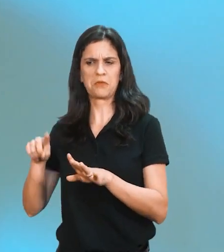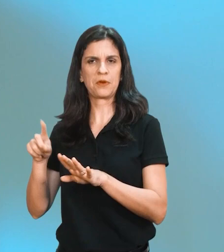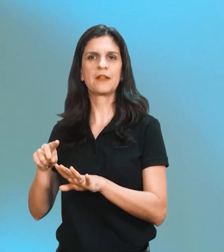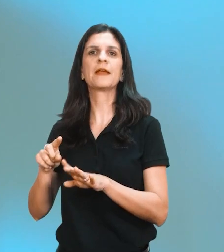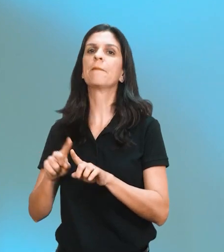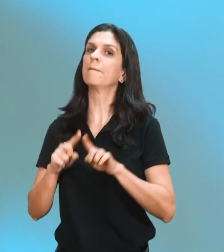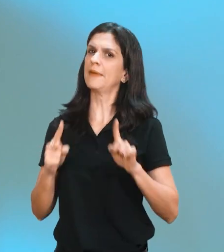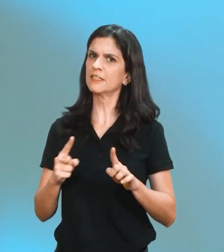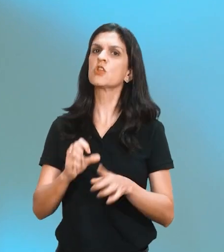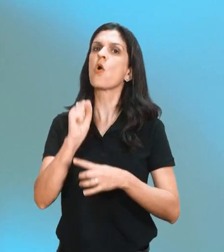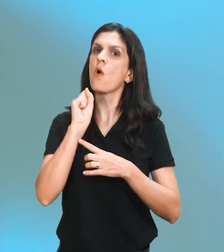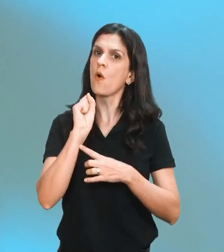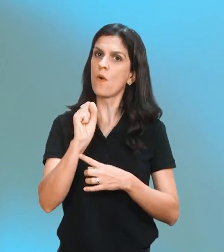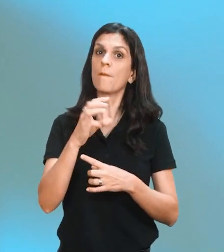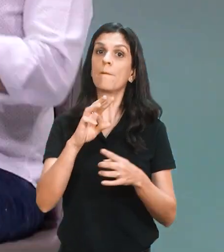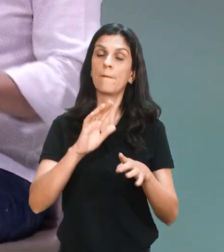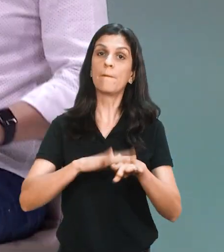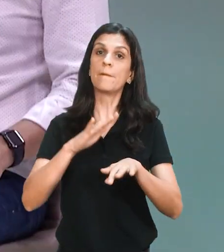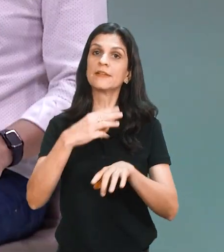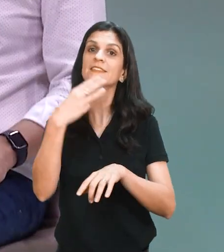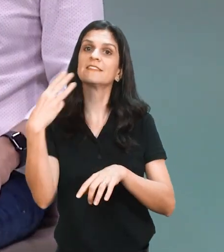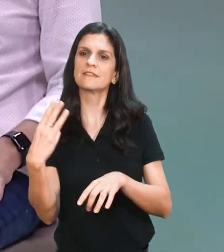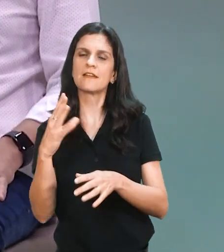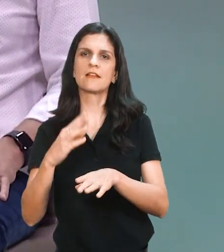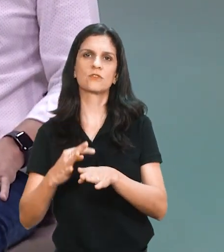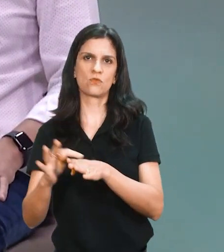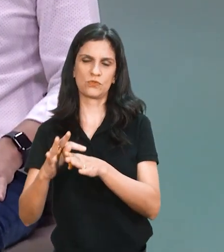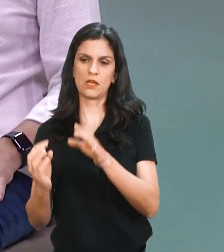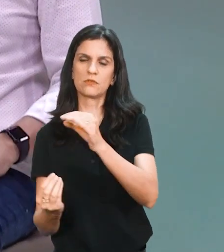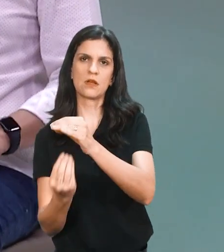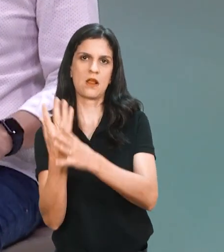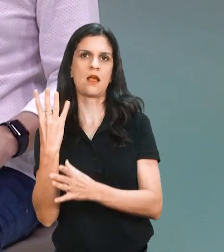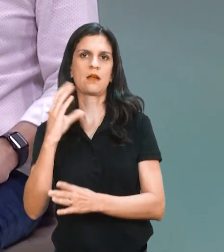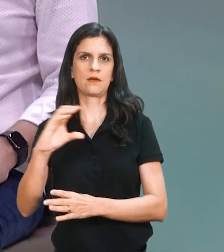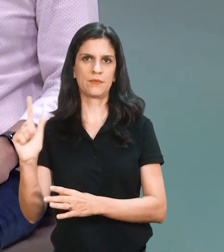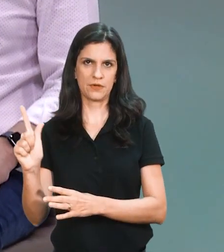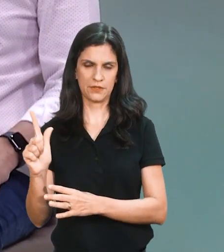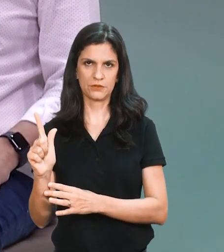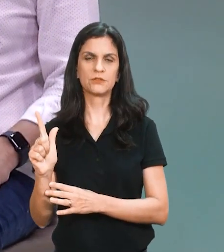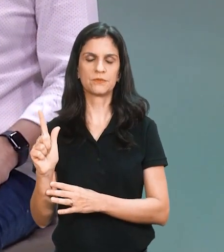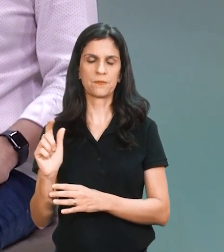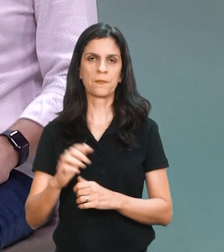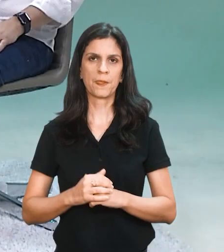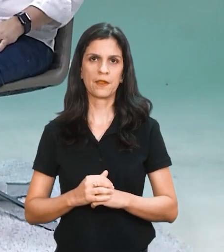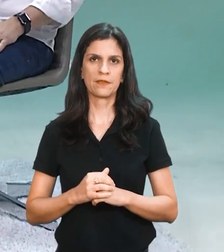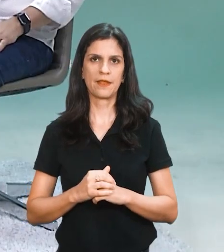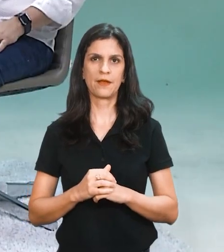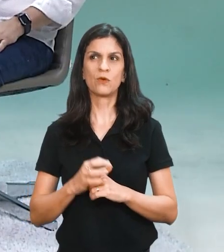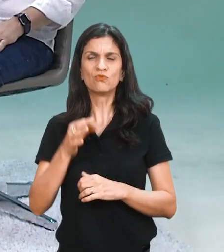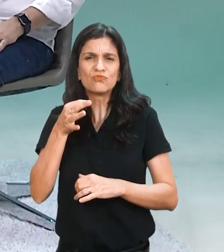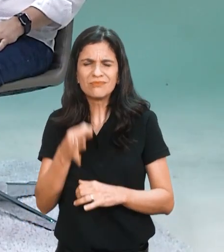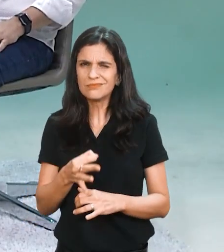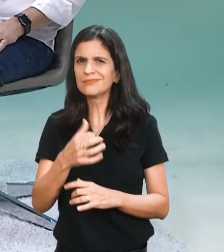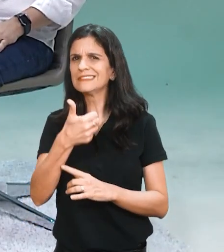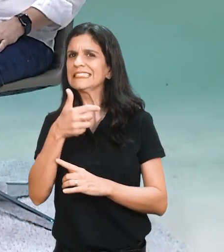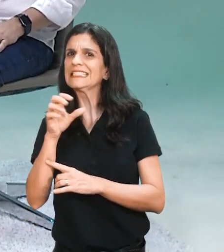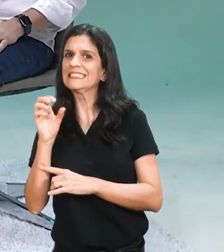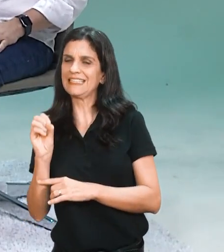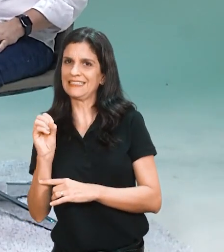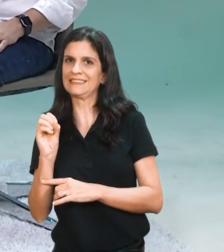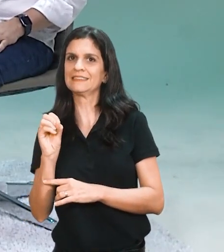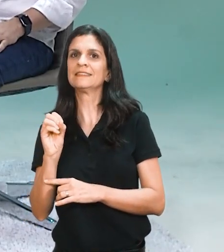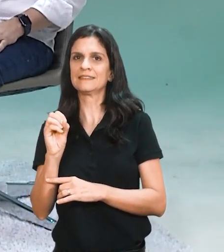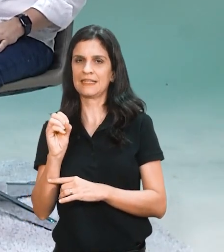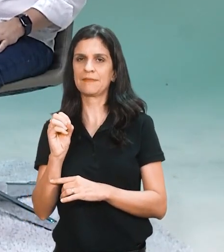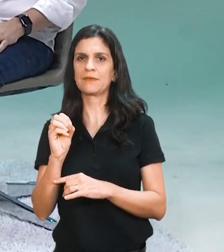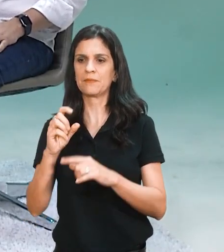as instâncias e vai ter que ser implementado mais 3 conselhos em Campo Grande. Então isso já é pacificado. O correto era ter 10, porque para